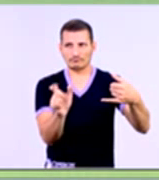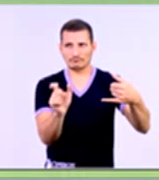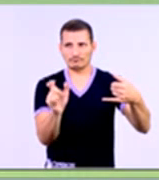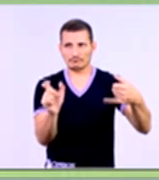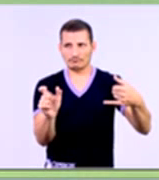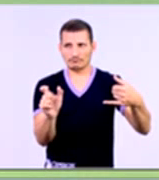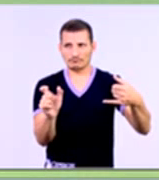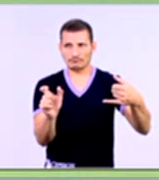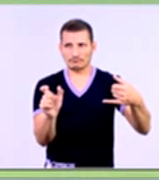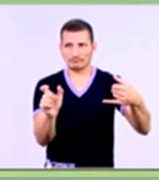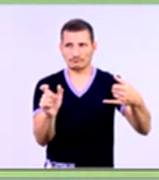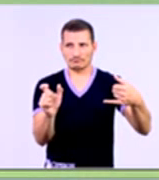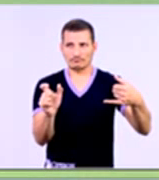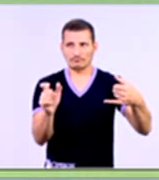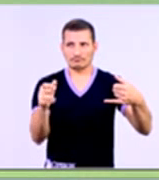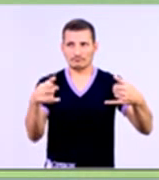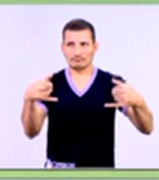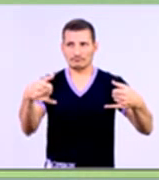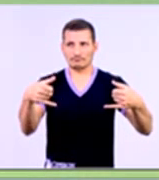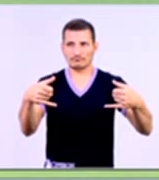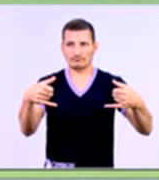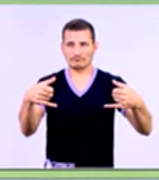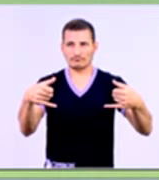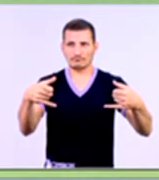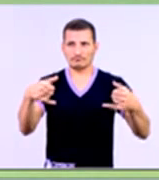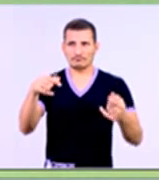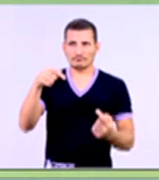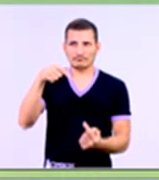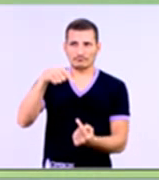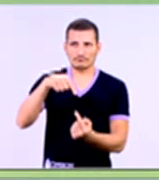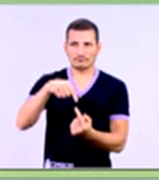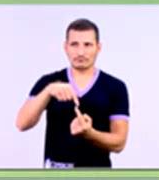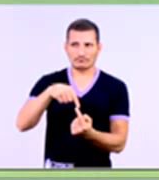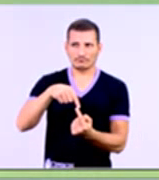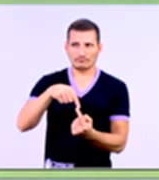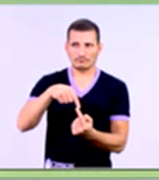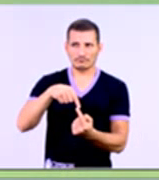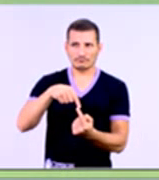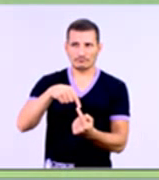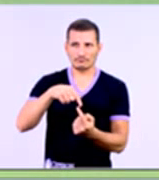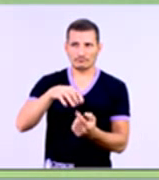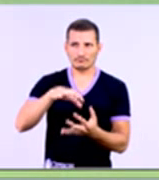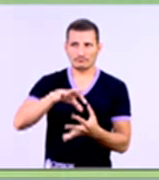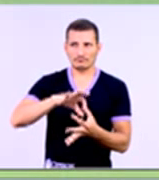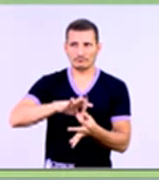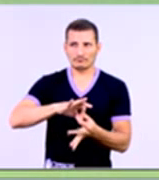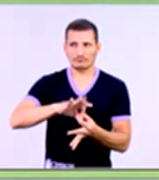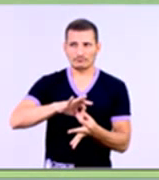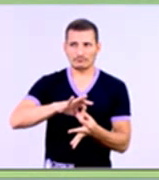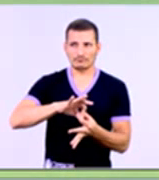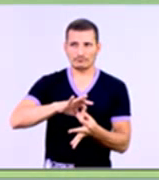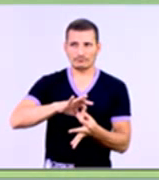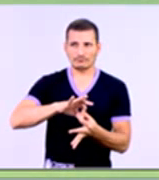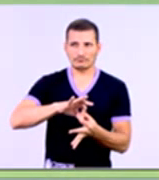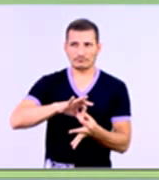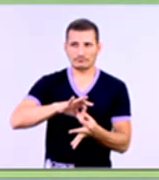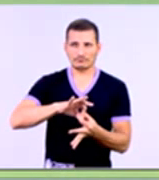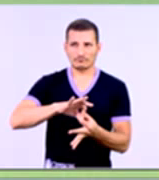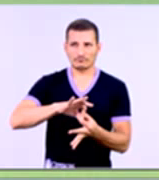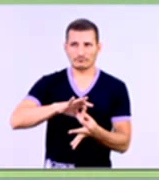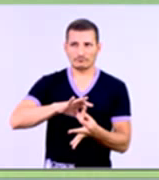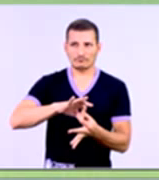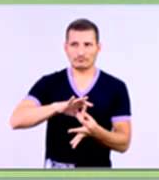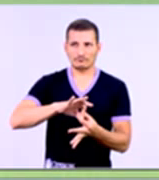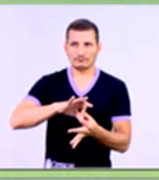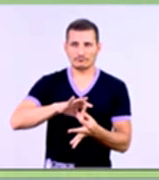unindo a esta chave, a este valor, esta chave e este valor. Observem